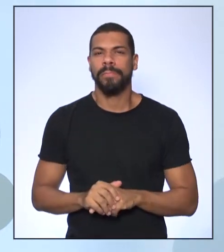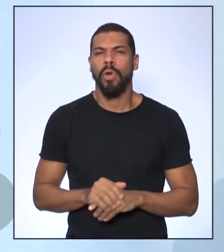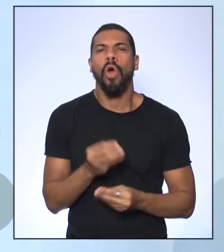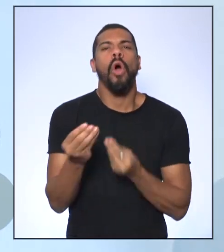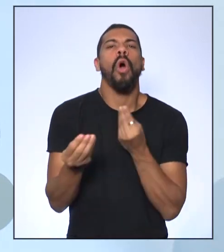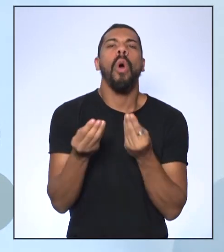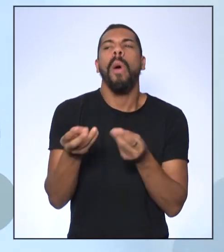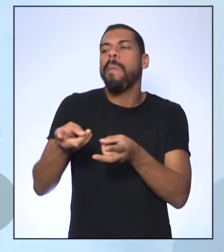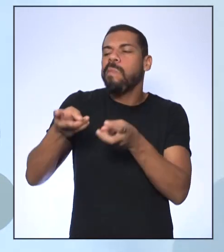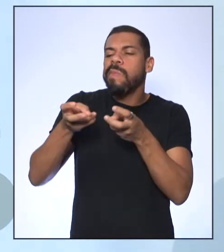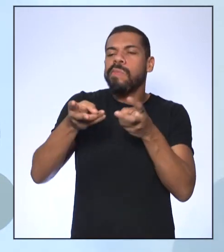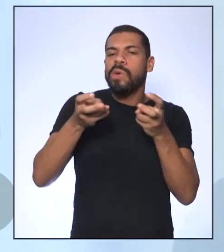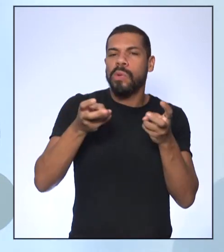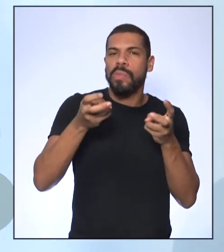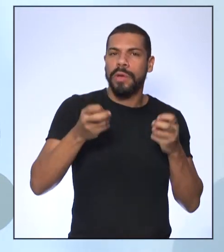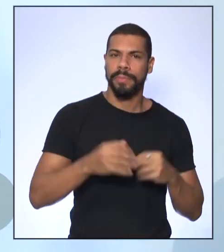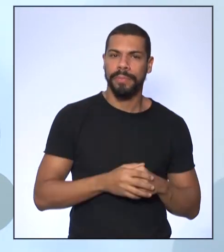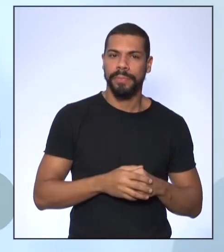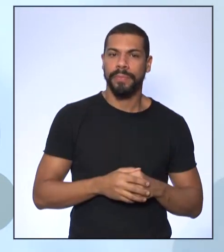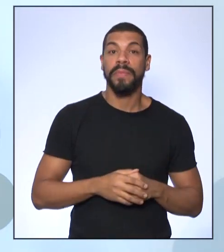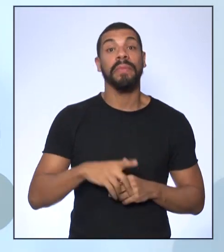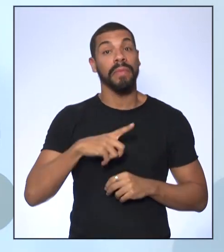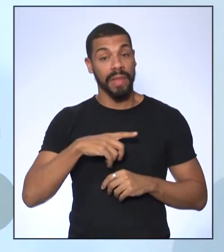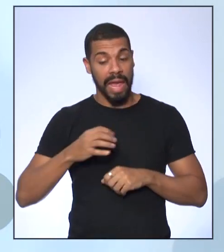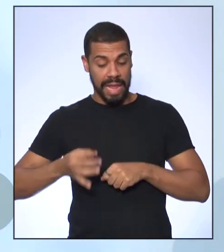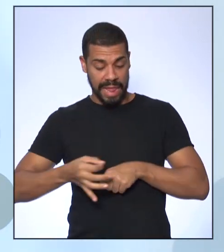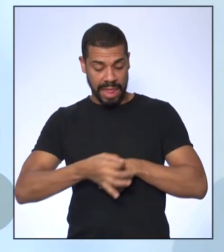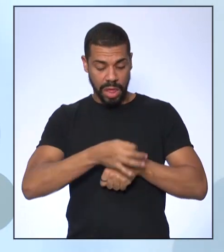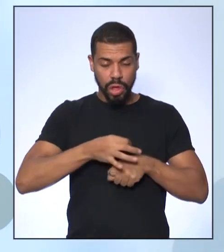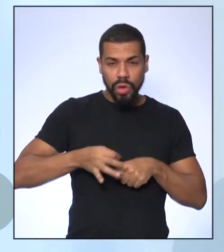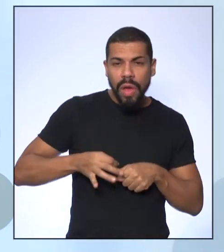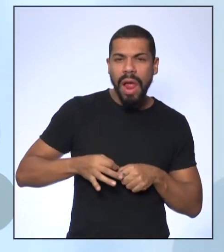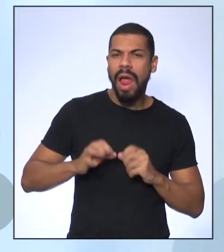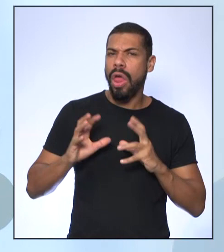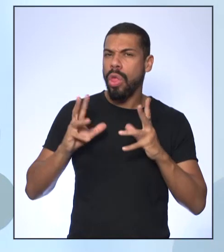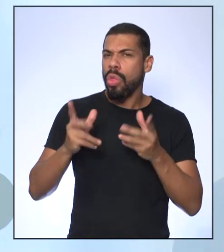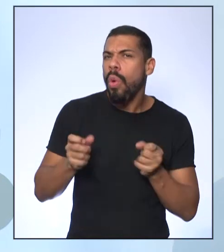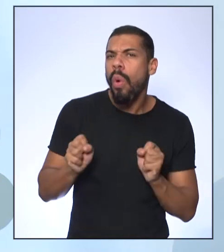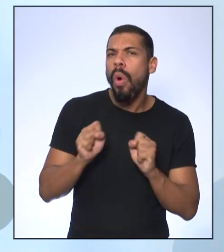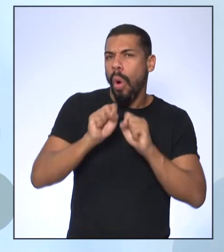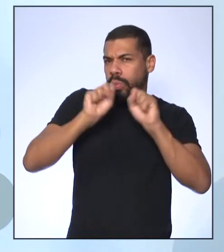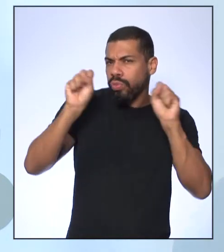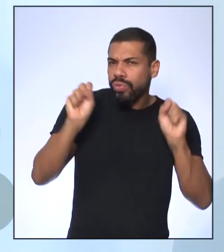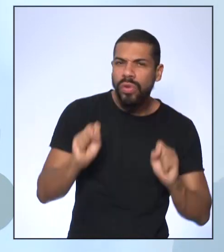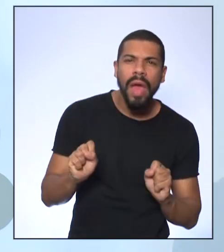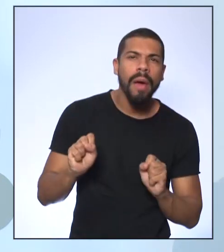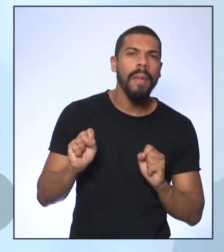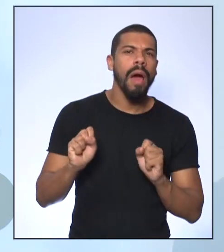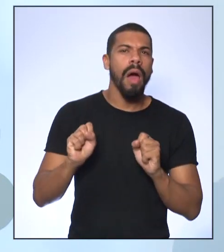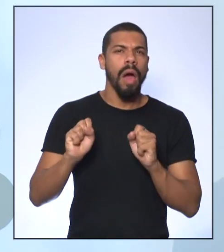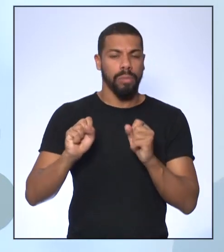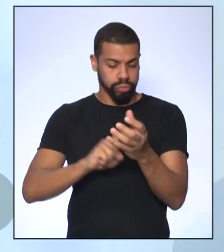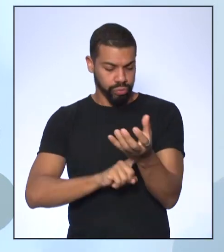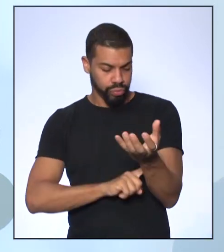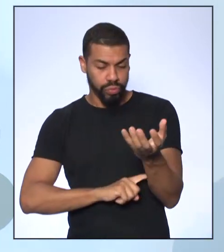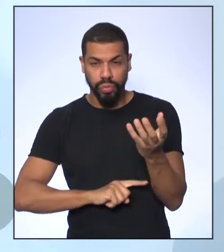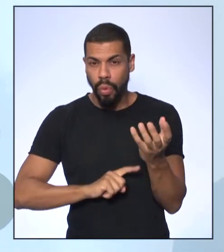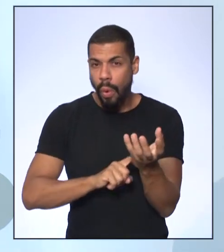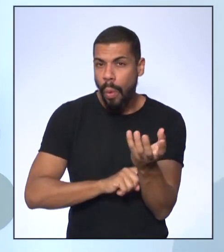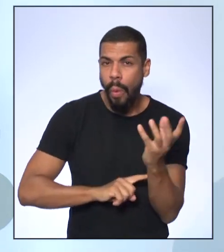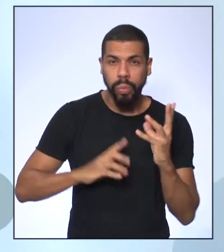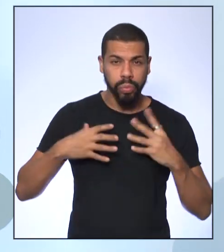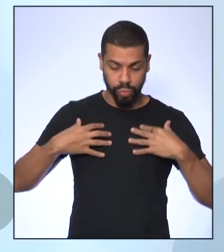notório, né? Como a gente já falou, tem as células do sistema nervoso, tem as células do sistema muscular, tem as